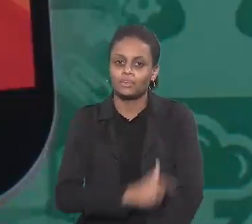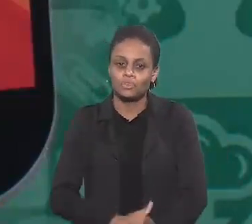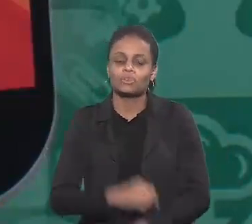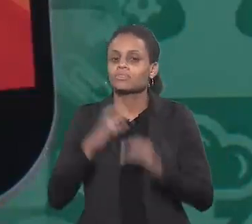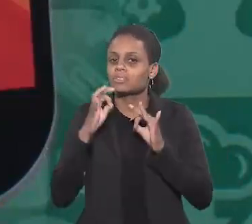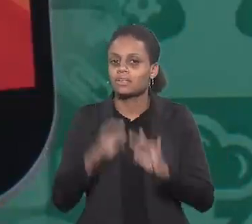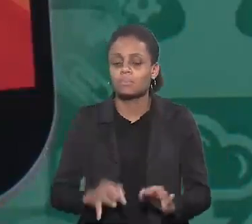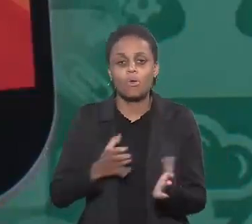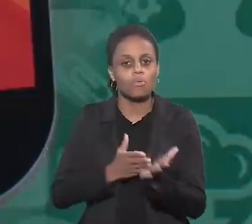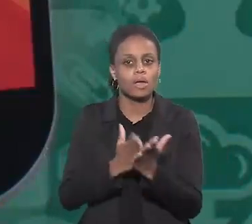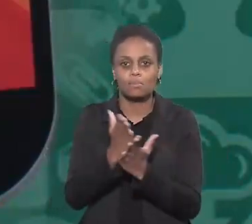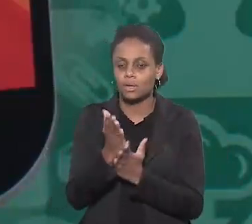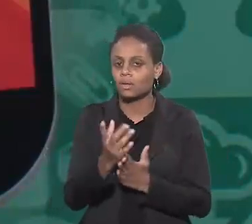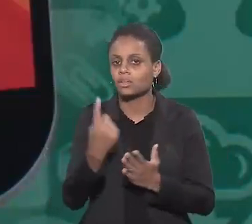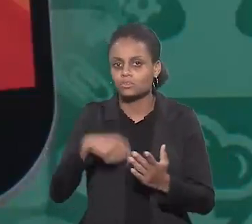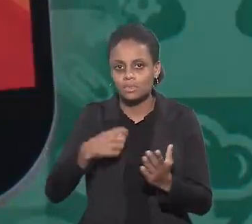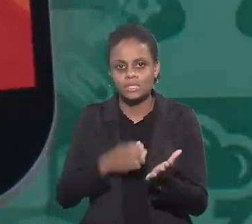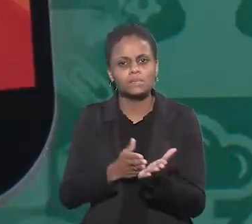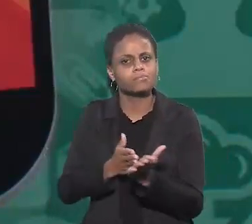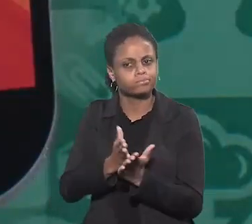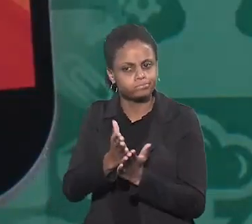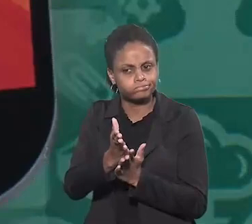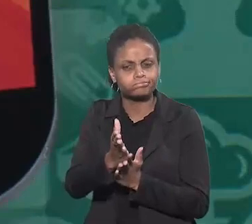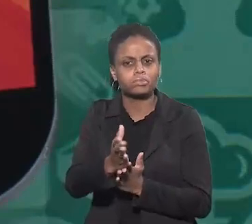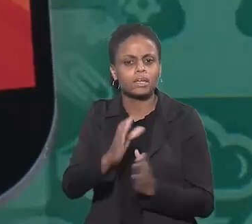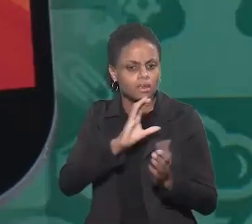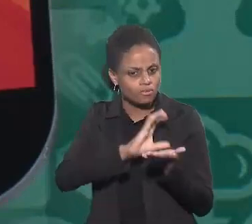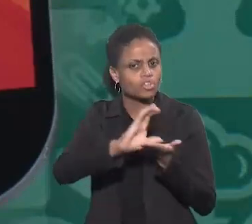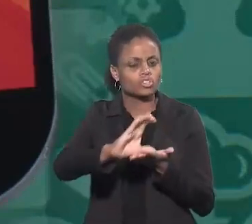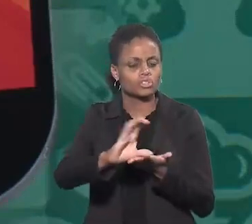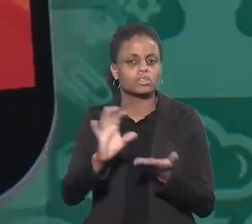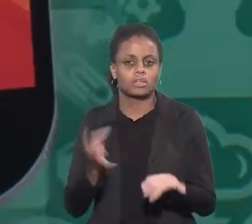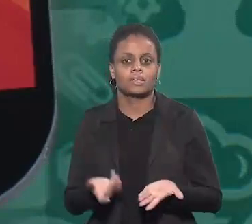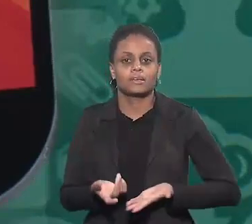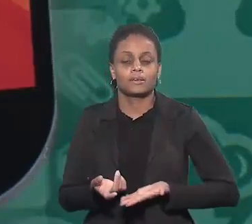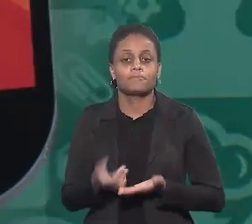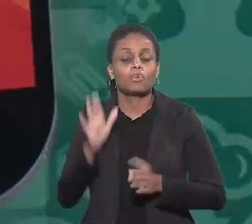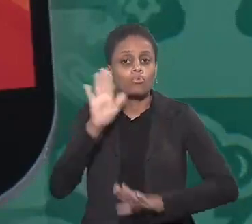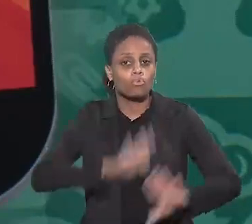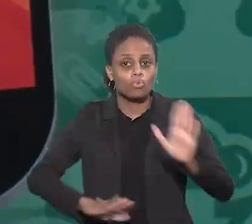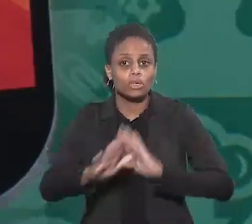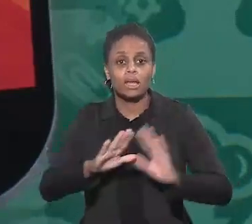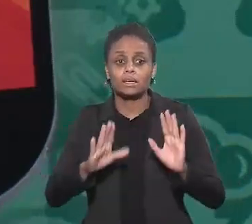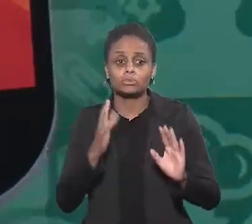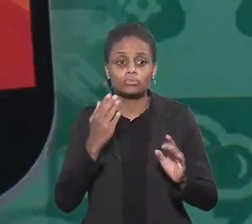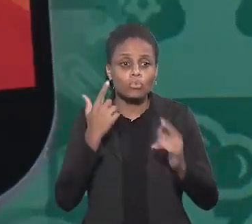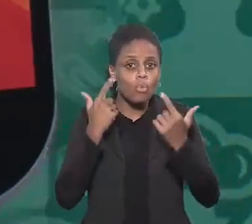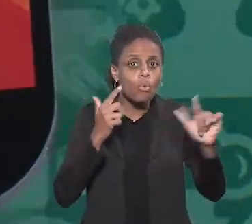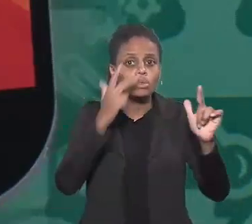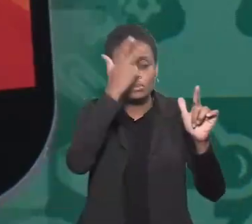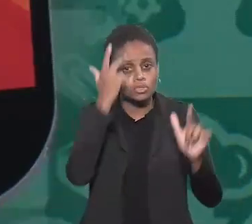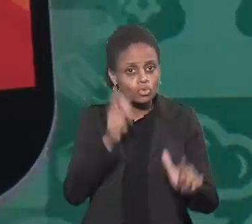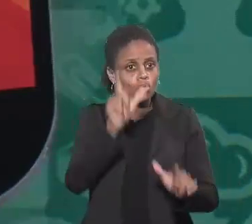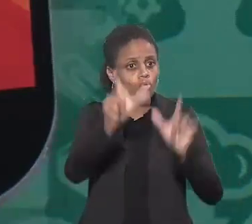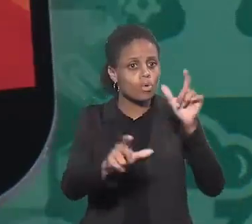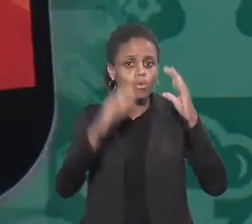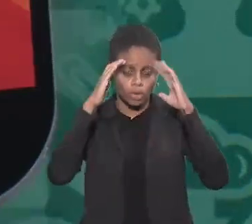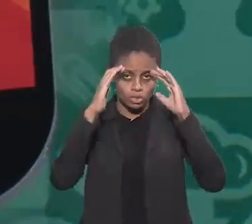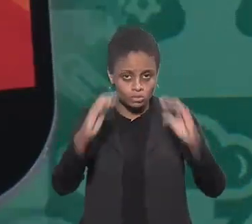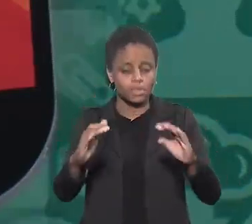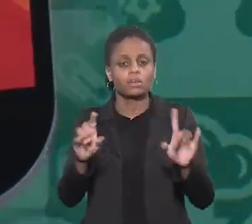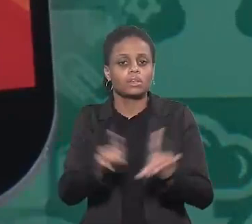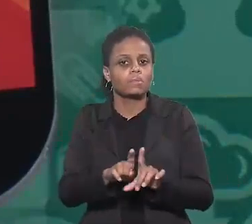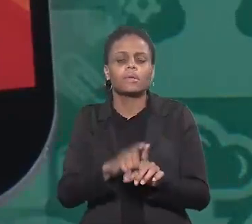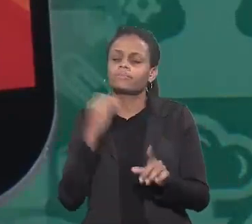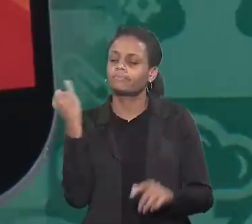educação certamente é um caminho que a gente tem que passar por ele e tem que investir nela, né? Então o cuidado com o próximo, o respeito